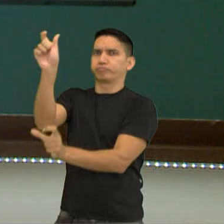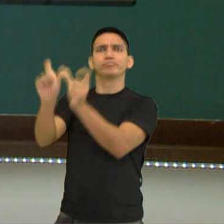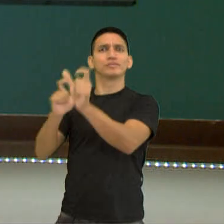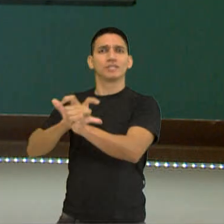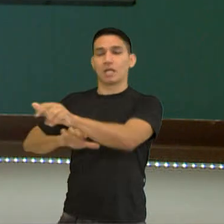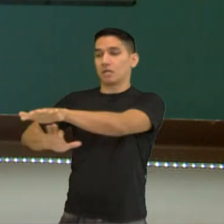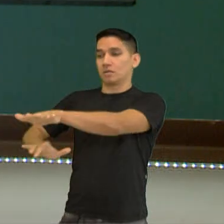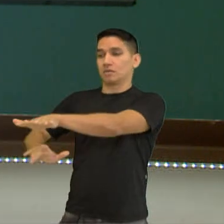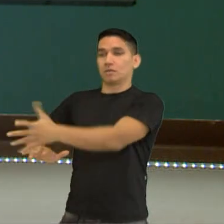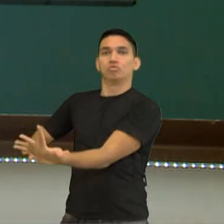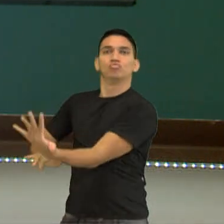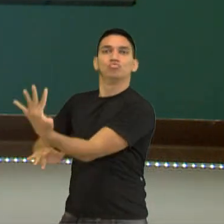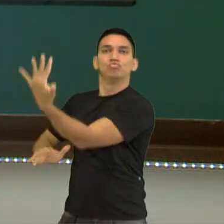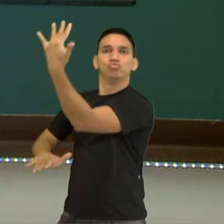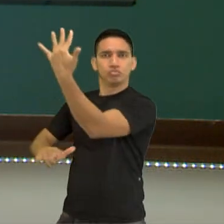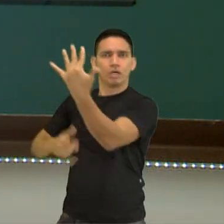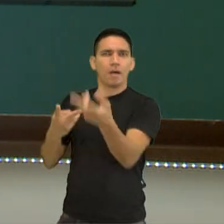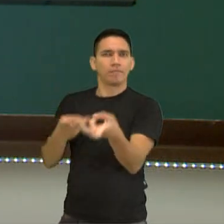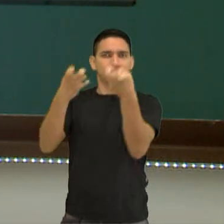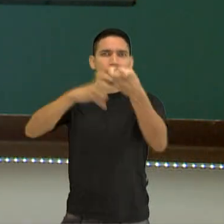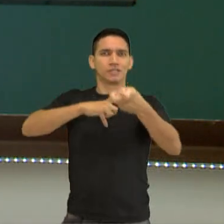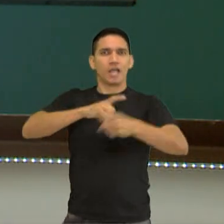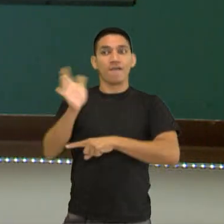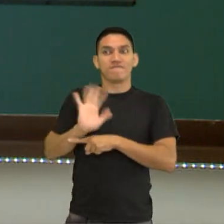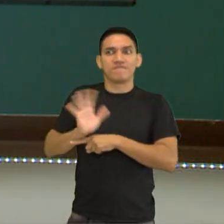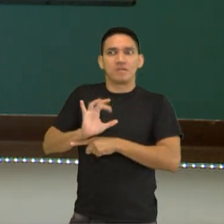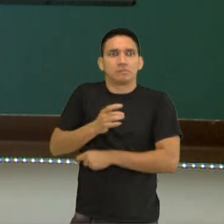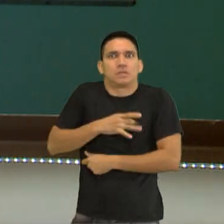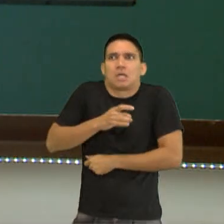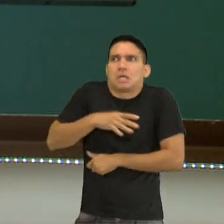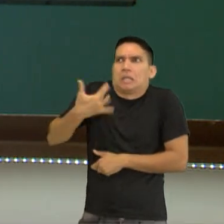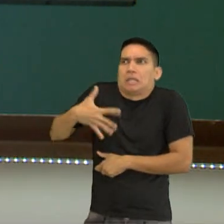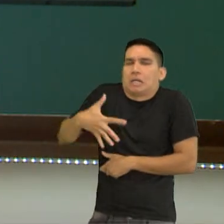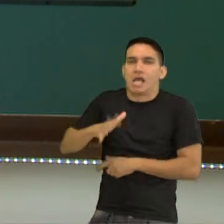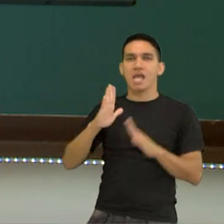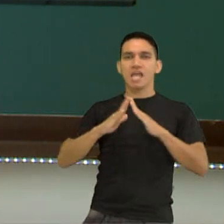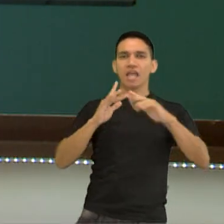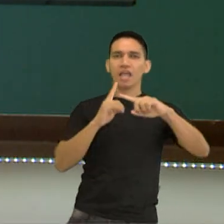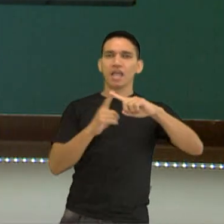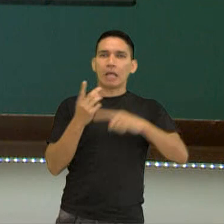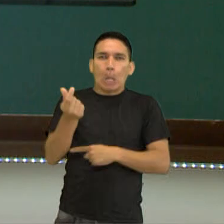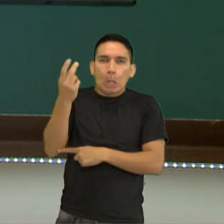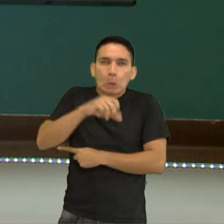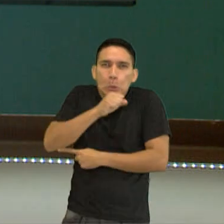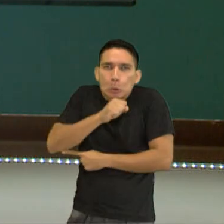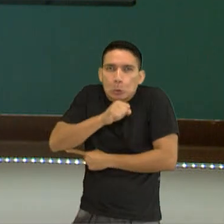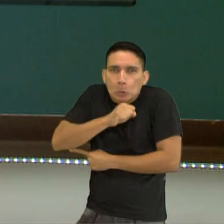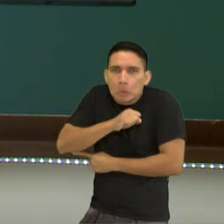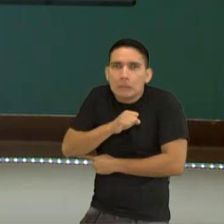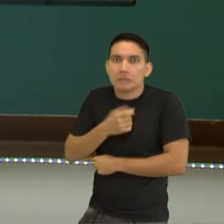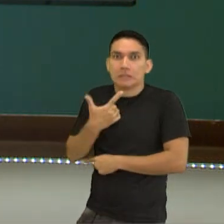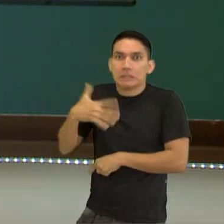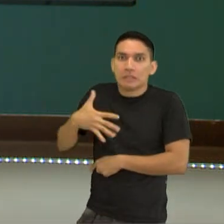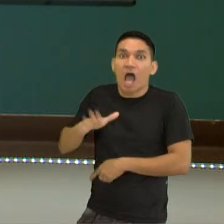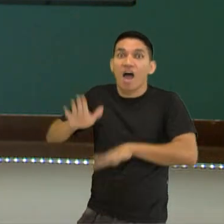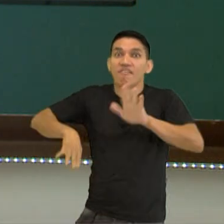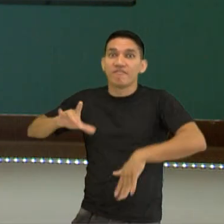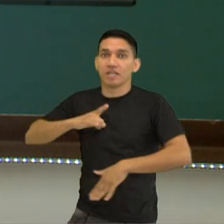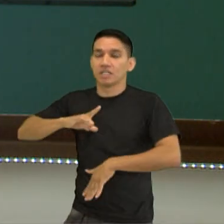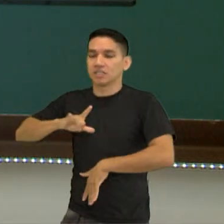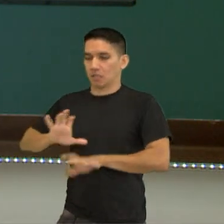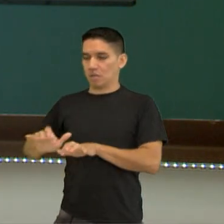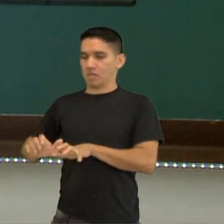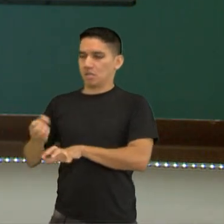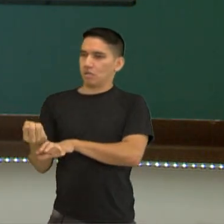já viu algum filme de terror que está naquelas igrejas antigas que mostram, né, saindo por aquele tubo, às vezes sai até fumaça daqueles tubos,